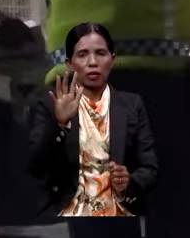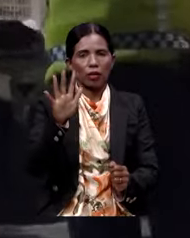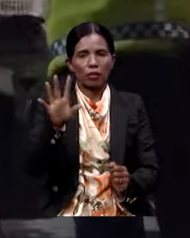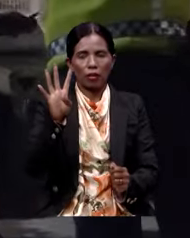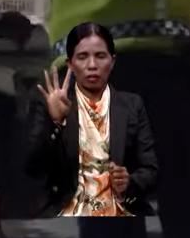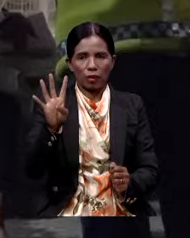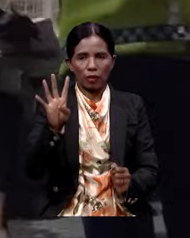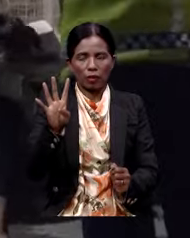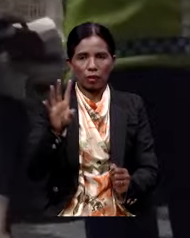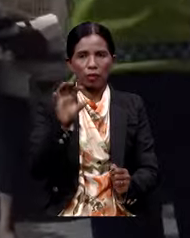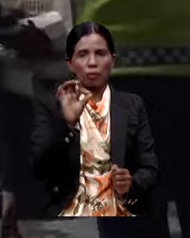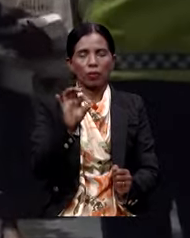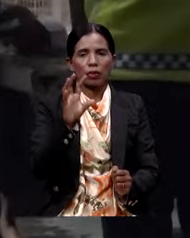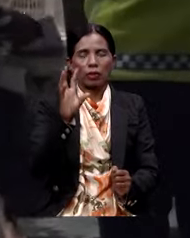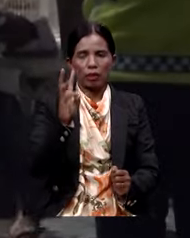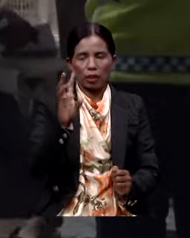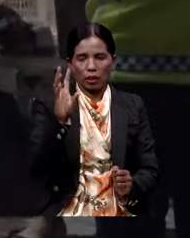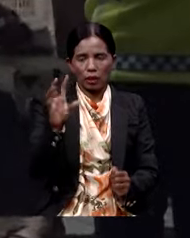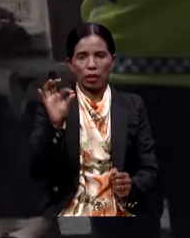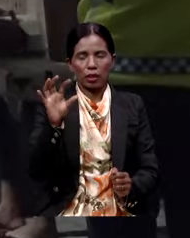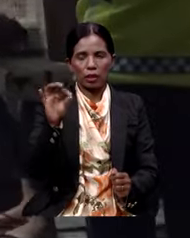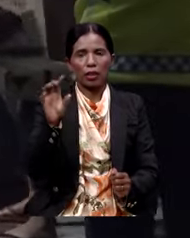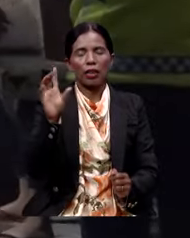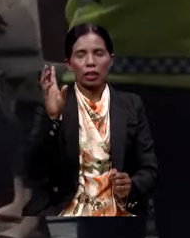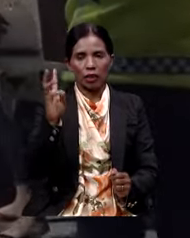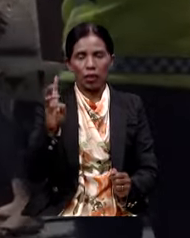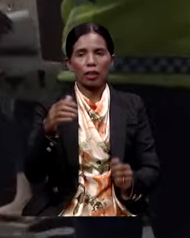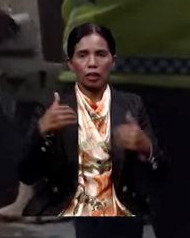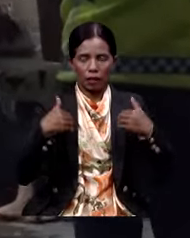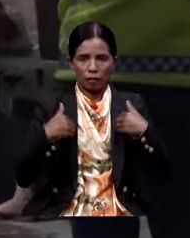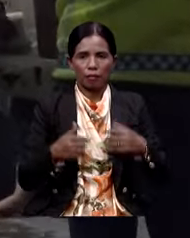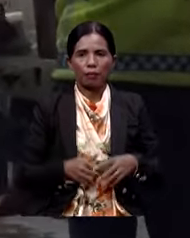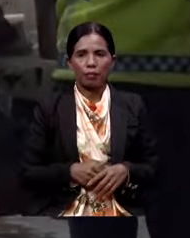ponto Cia Cia Cia Teli, Iaona. João Carlos Tomás Soares, GMN.